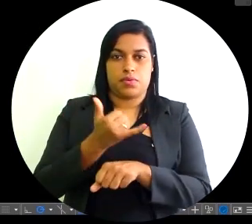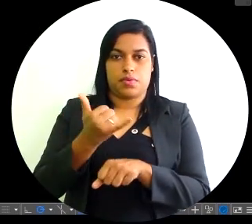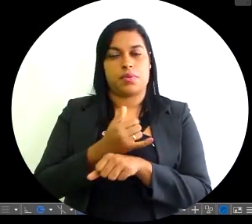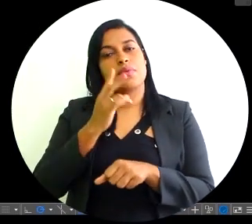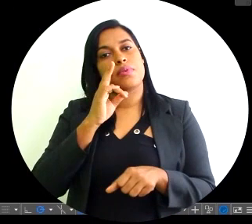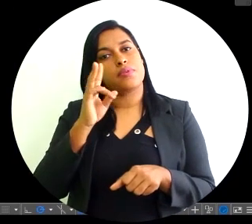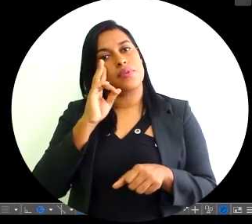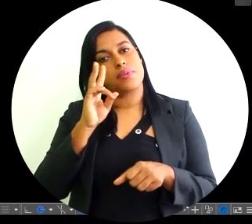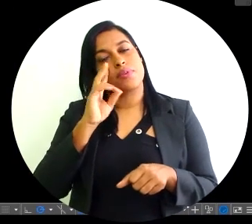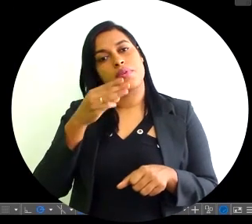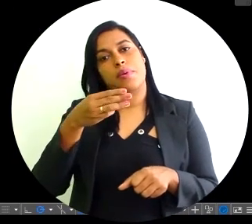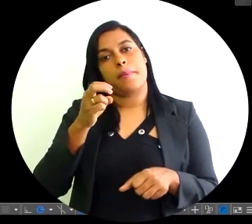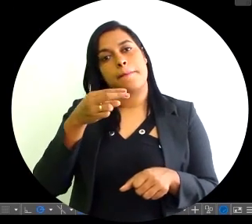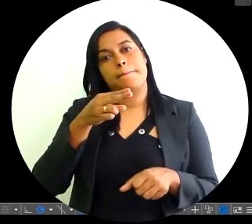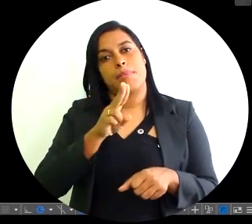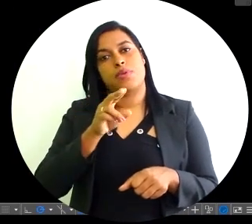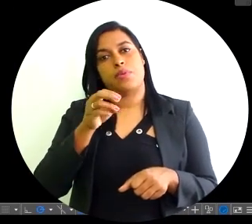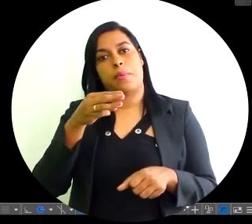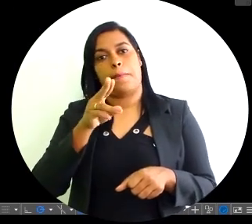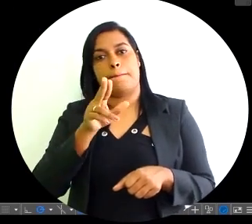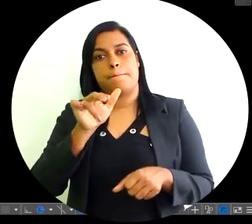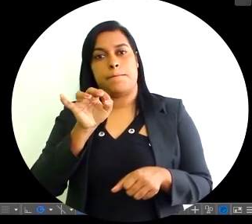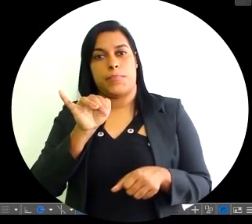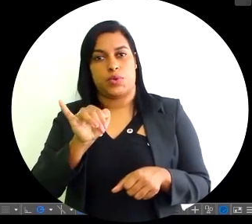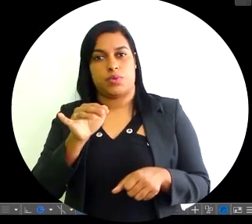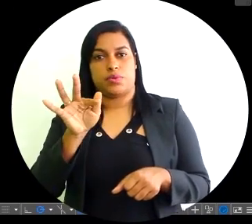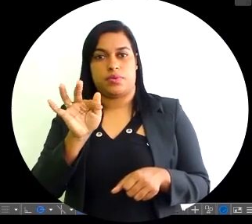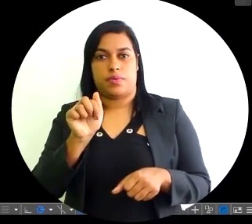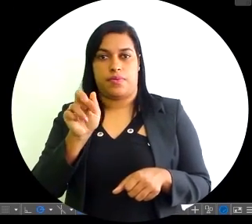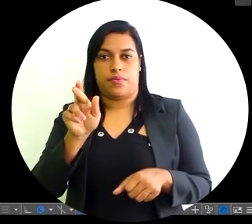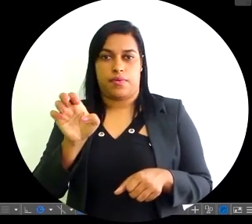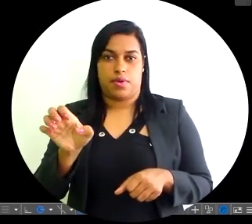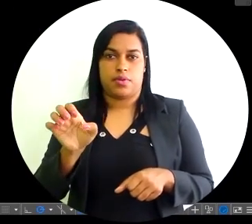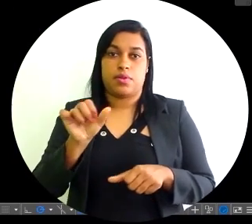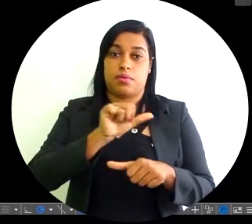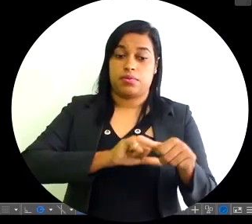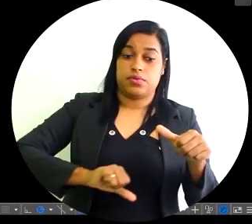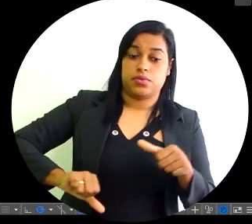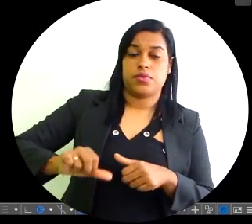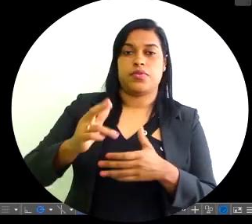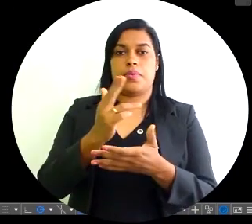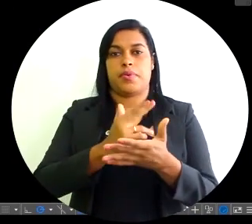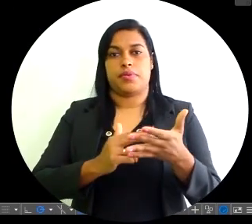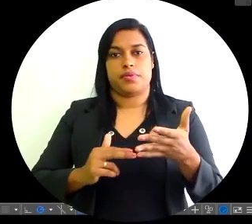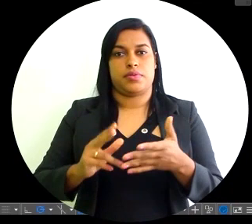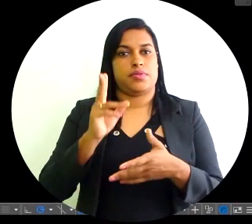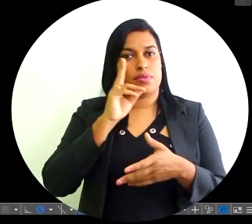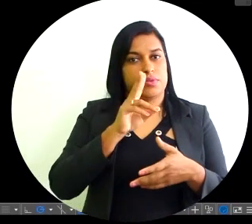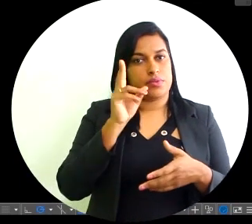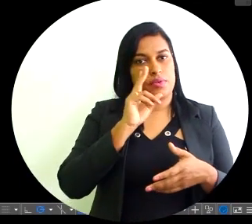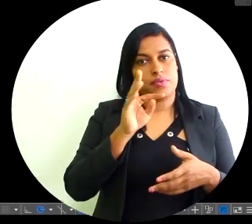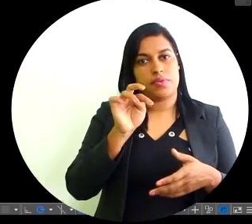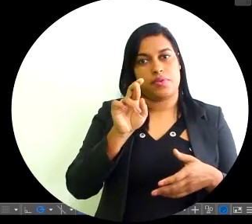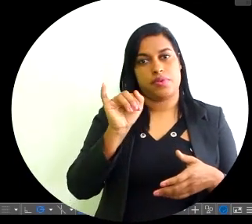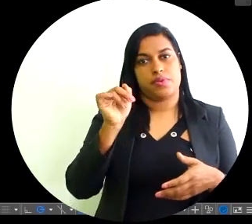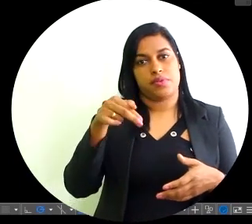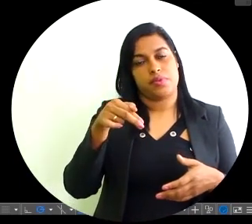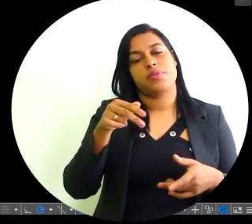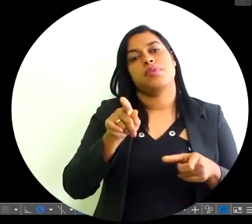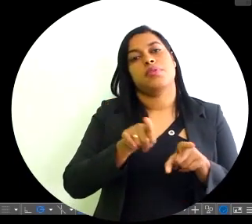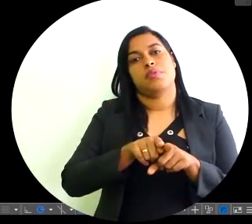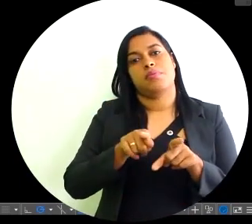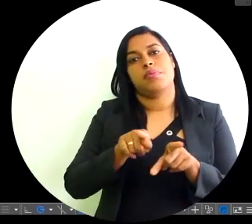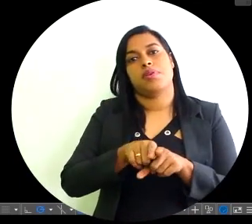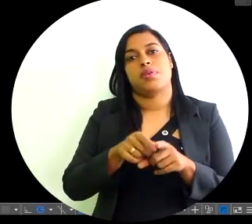A sétima ferramenta que nós veremos, ela está no menu Modify, né? São ferramentas que vão alterar, transformar o desenho. Nós já vimos a